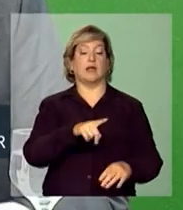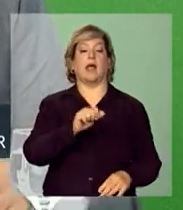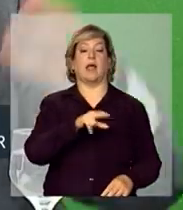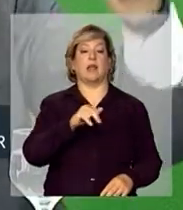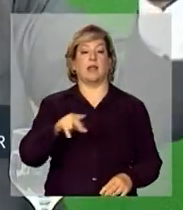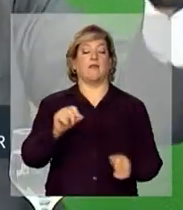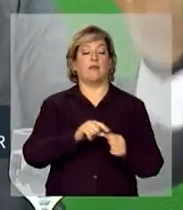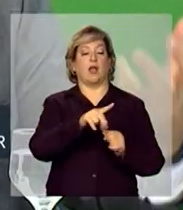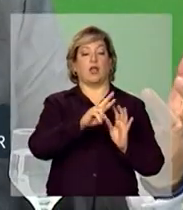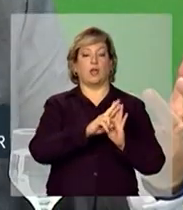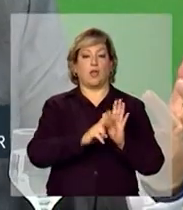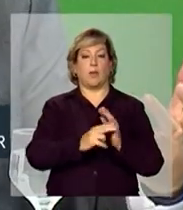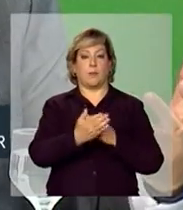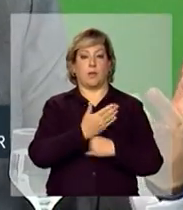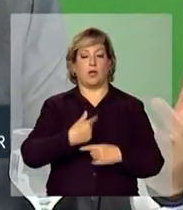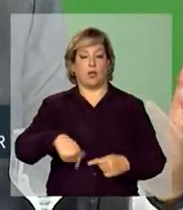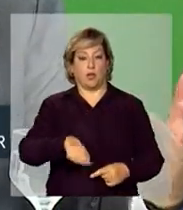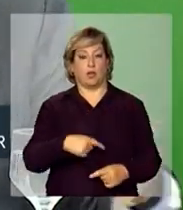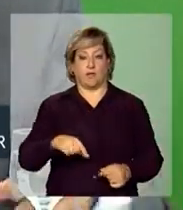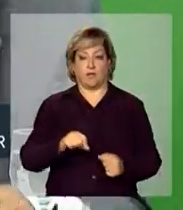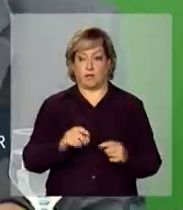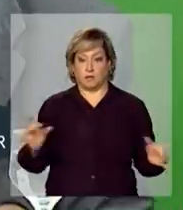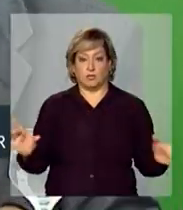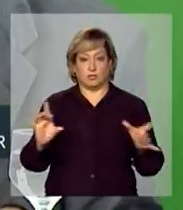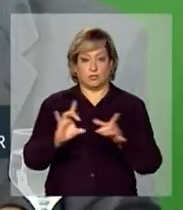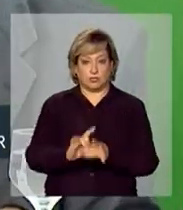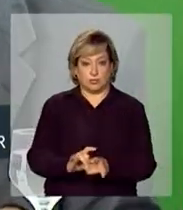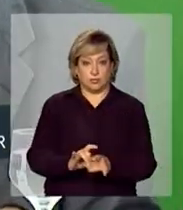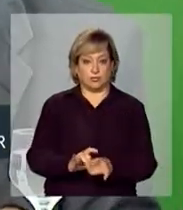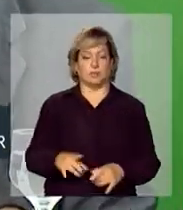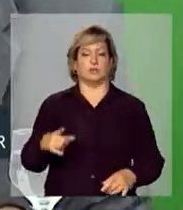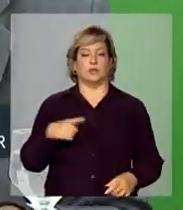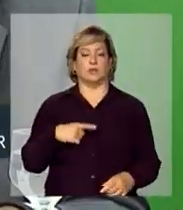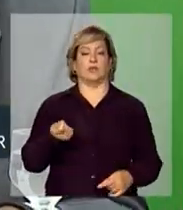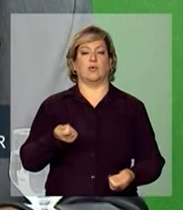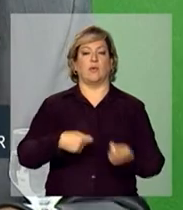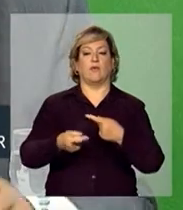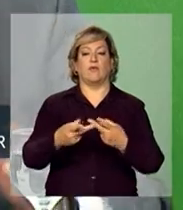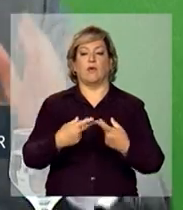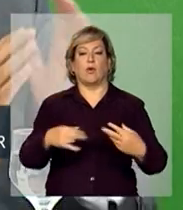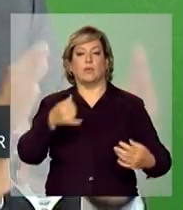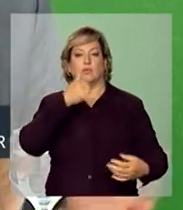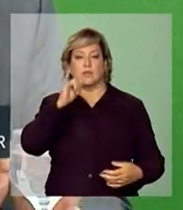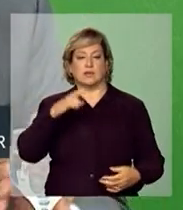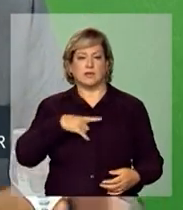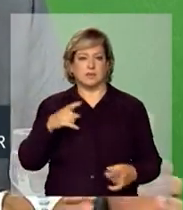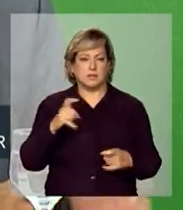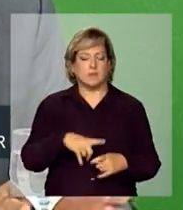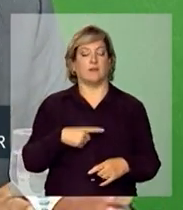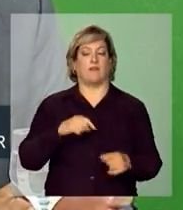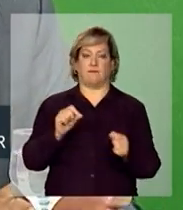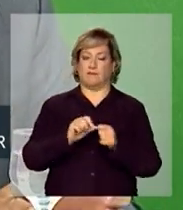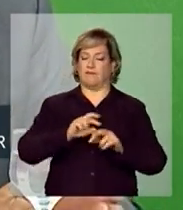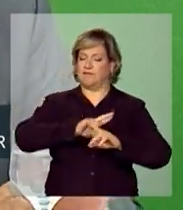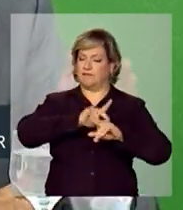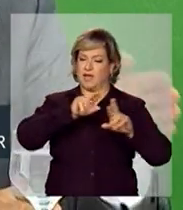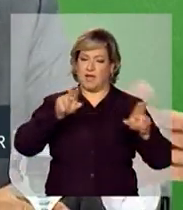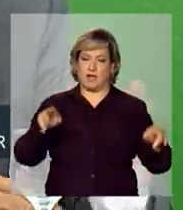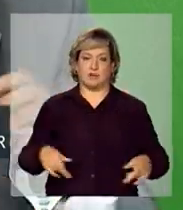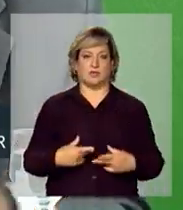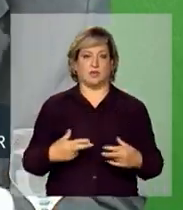faz novas para nós vamos fazer isso vamos integrada começa eletrônica tá dando conflito vamos fazer então uma série de medidas hoje estão sendo